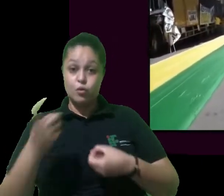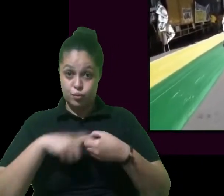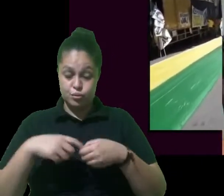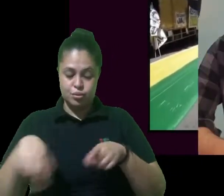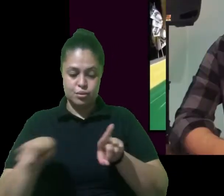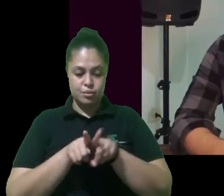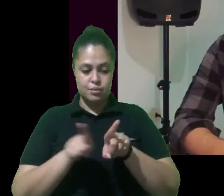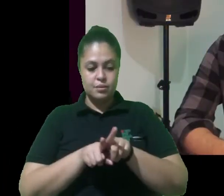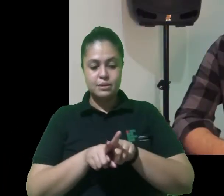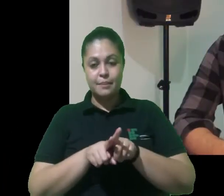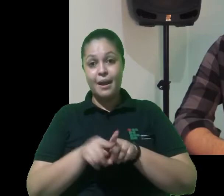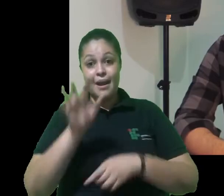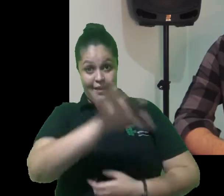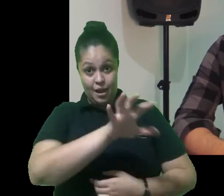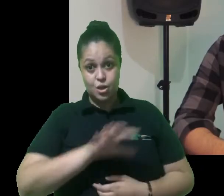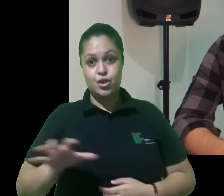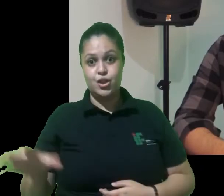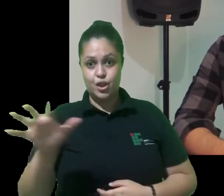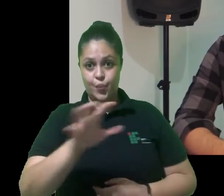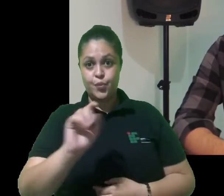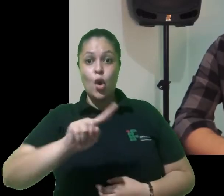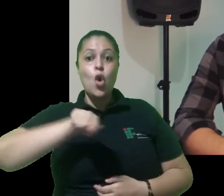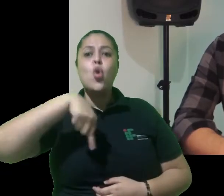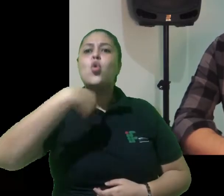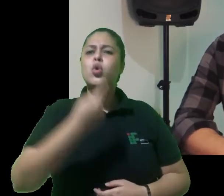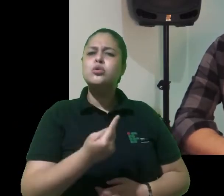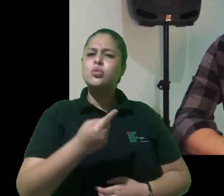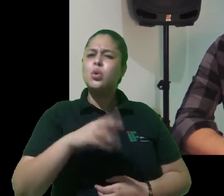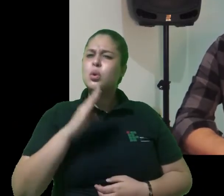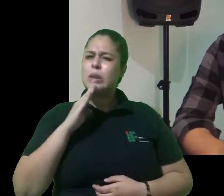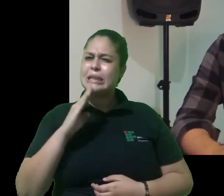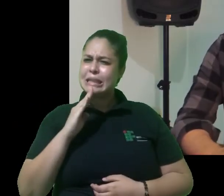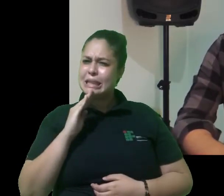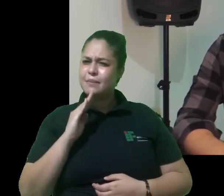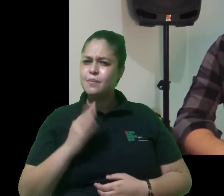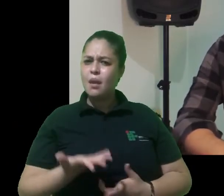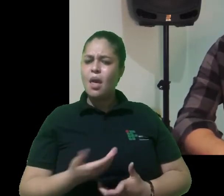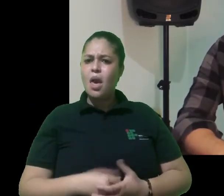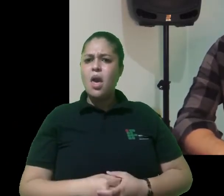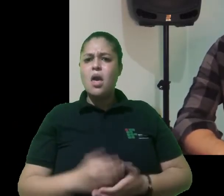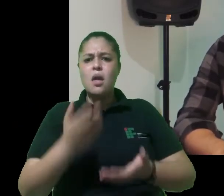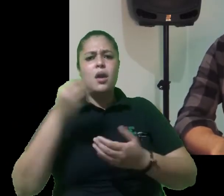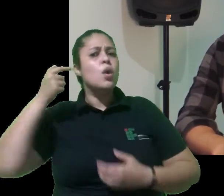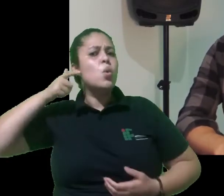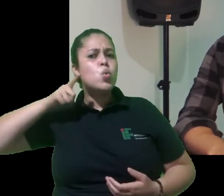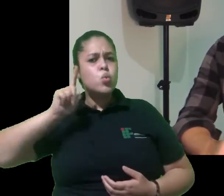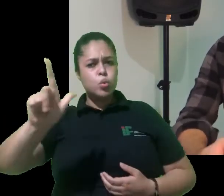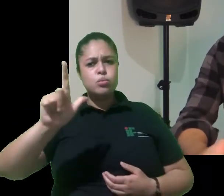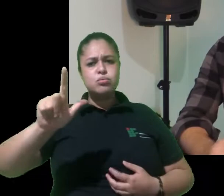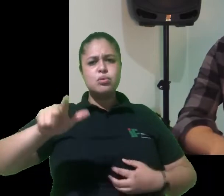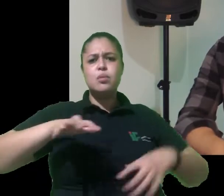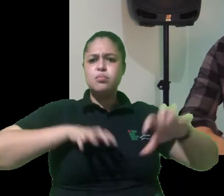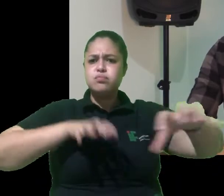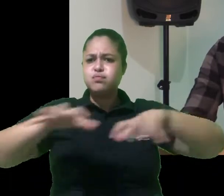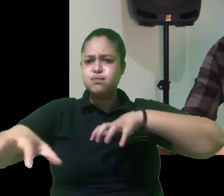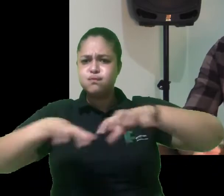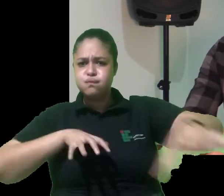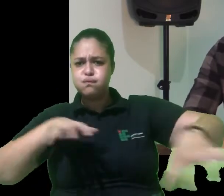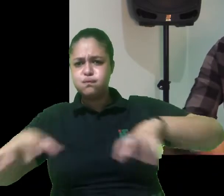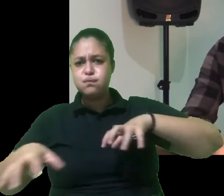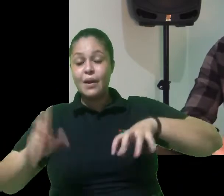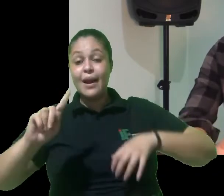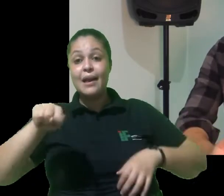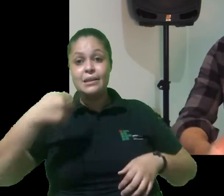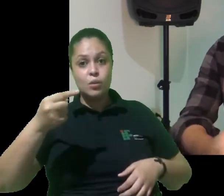Retornando, por exemplo, à questão da região, quando conhecemos o território e conseguimos distribuir